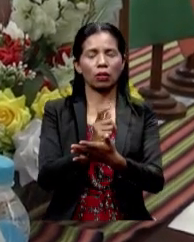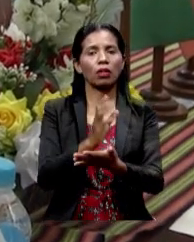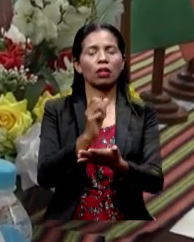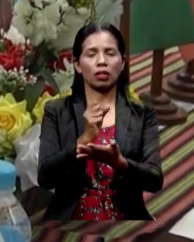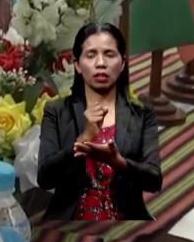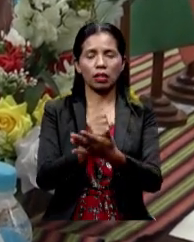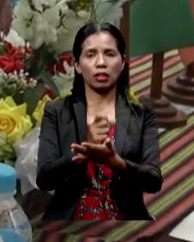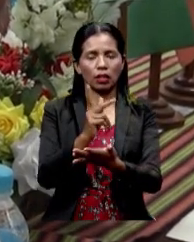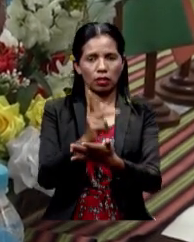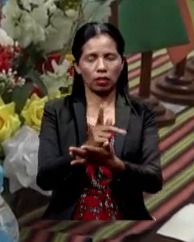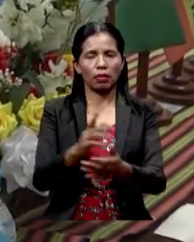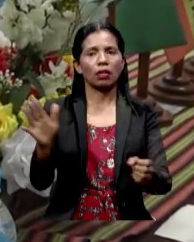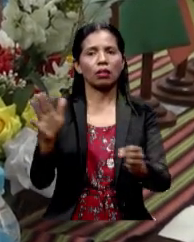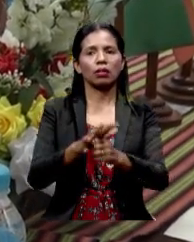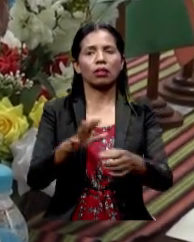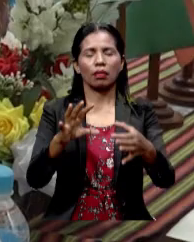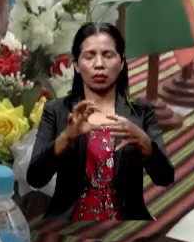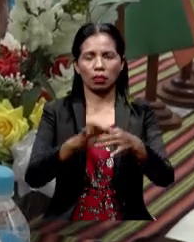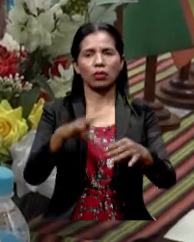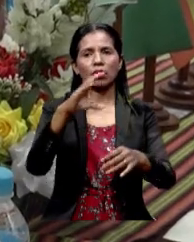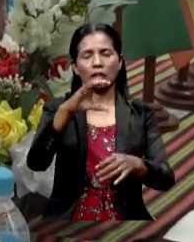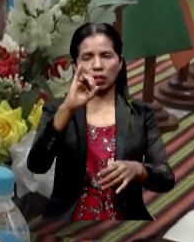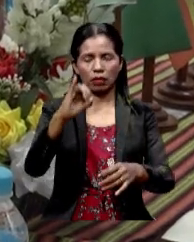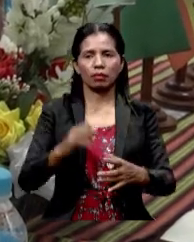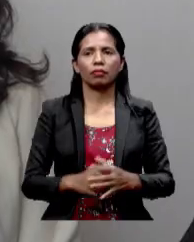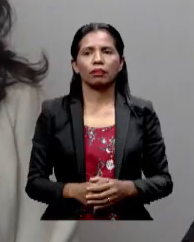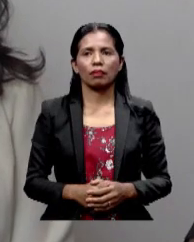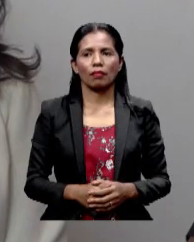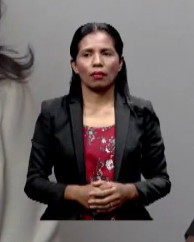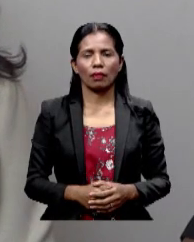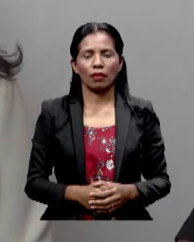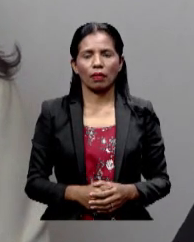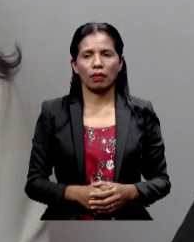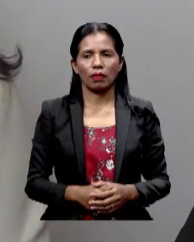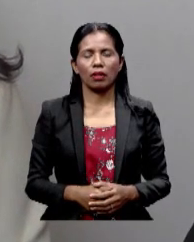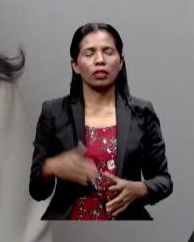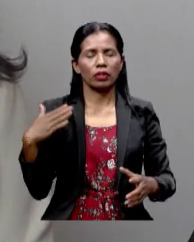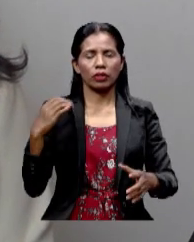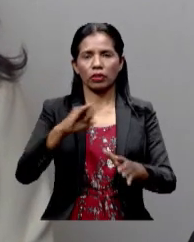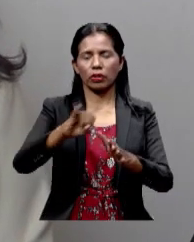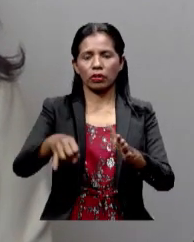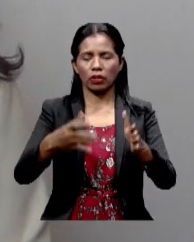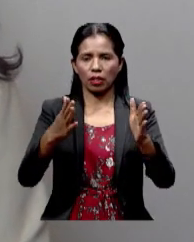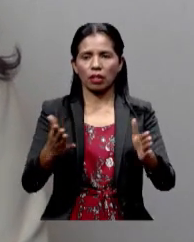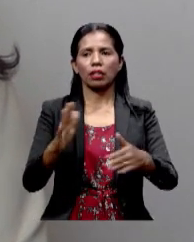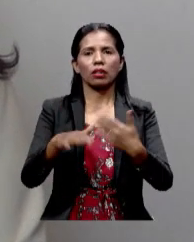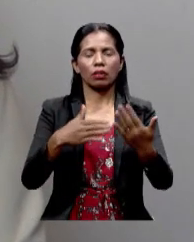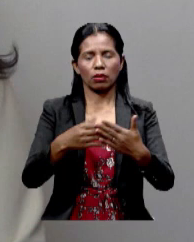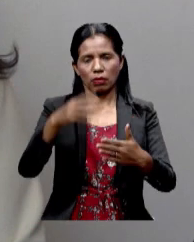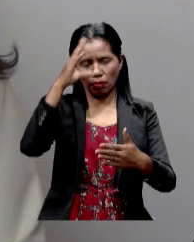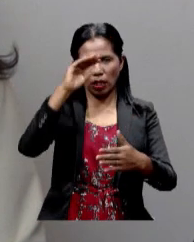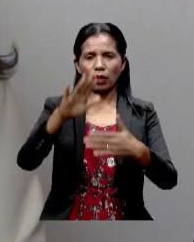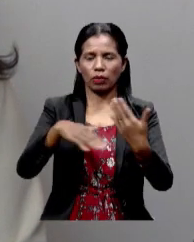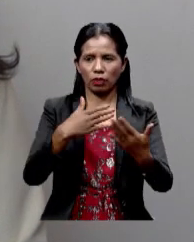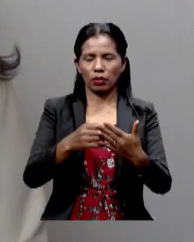nebele completa membro Conselho Imprensa. Durante ne jornalista sira mane hotudit